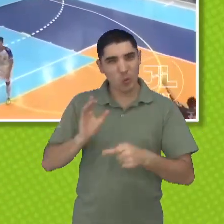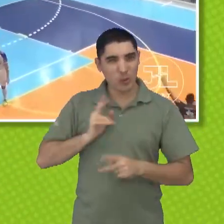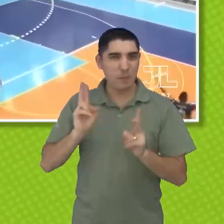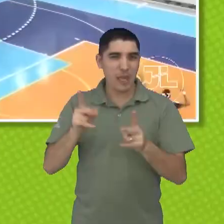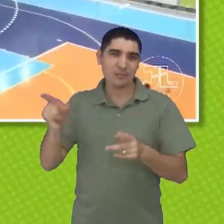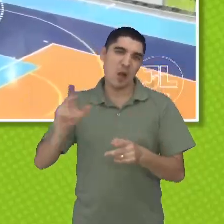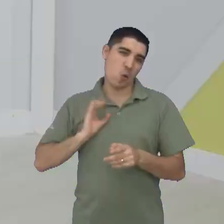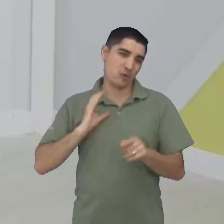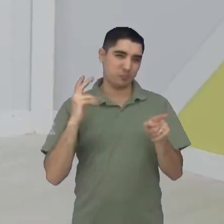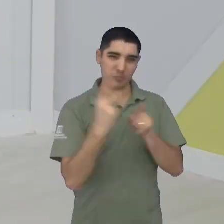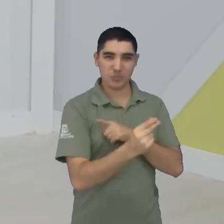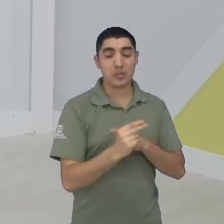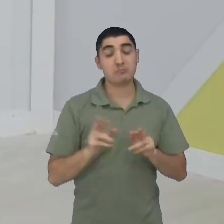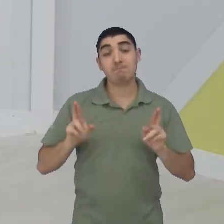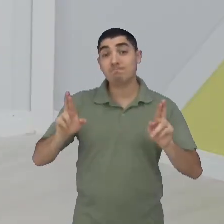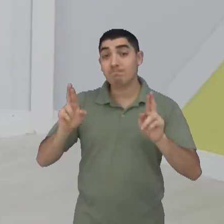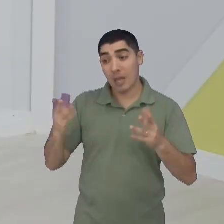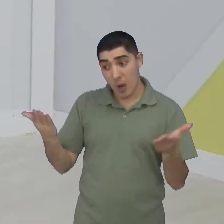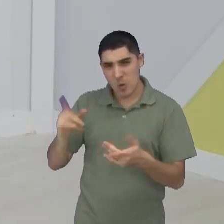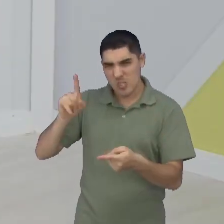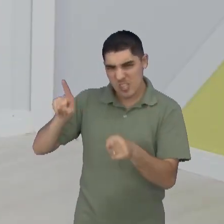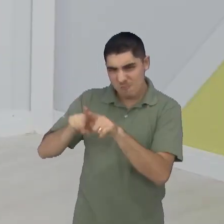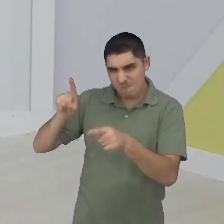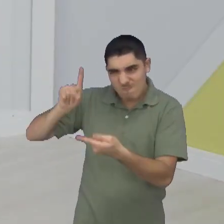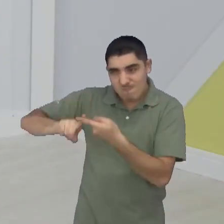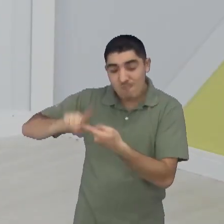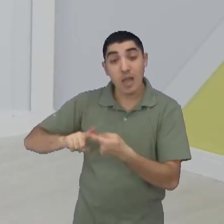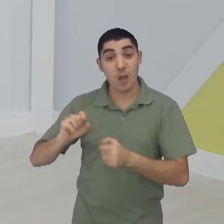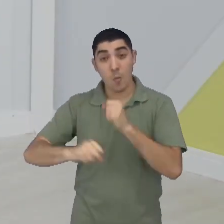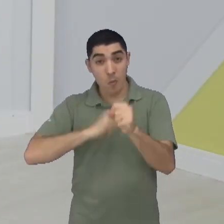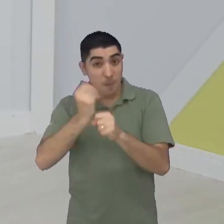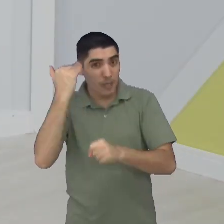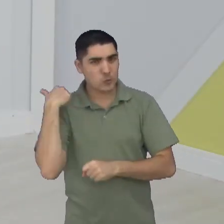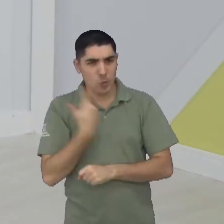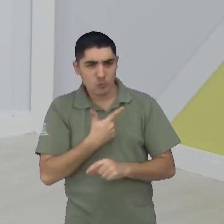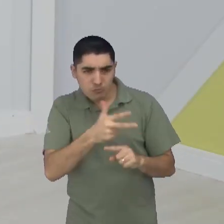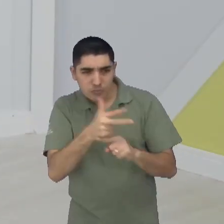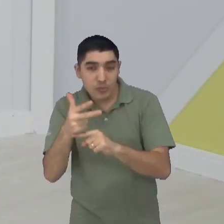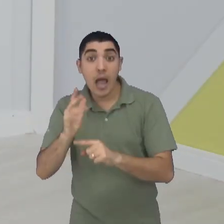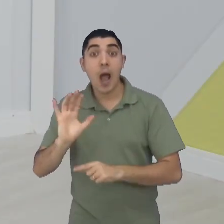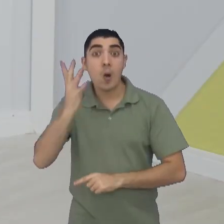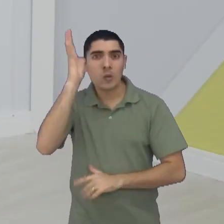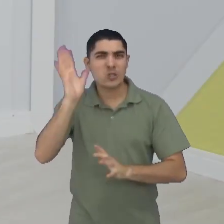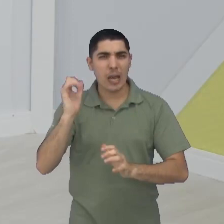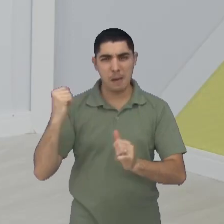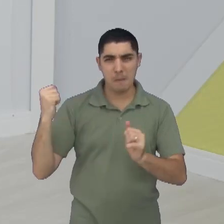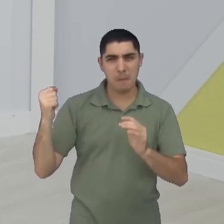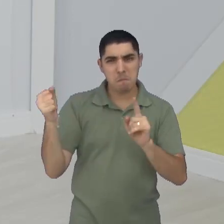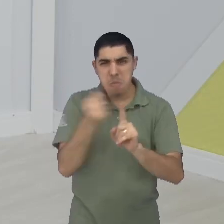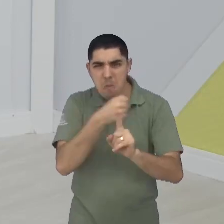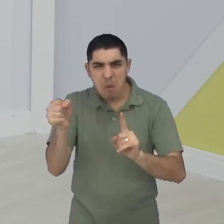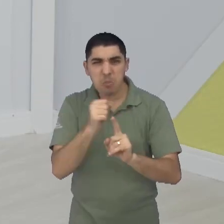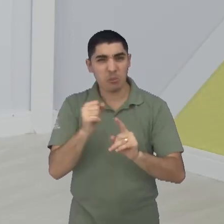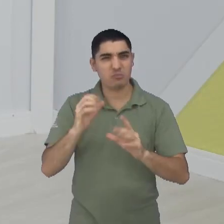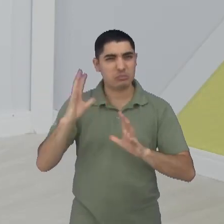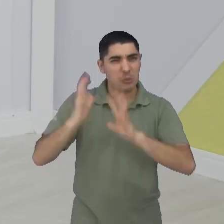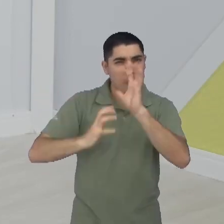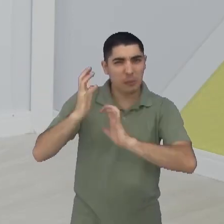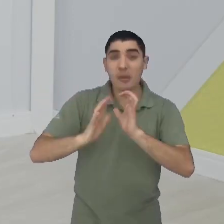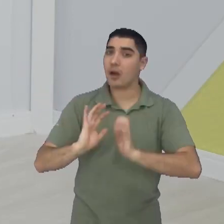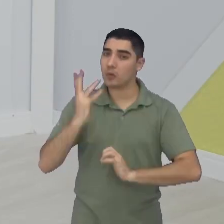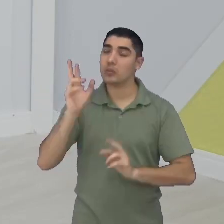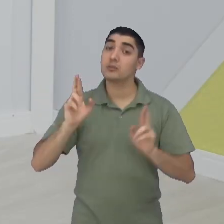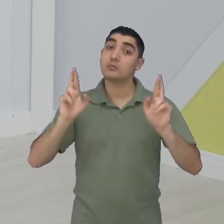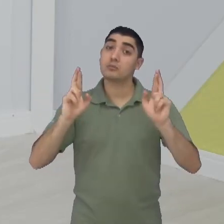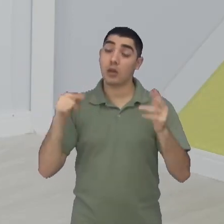também. E a final do ano passado a gente acompanhou, foi uma final duríssima, teve briga em quadra, enfim. A gente espera que seja um